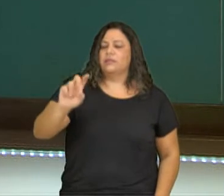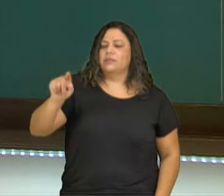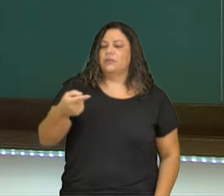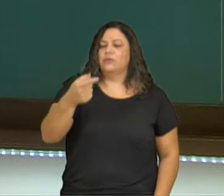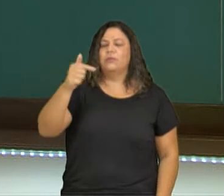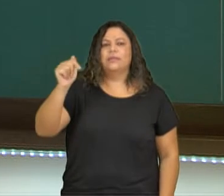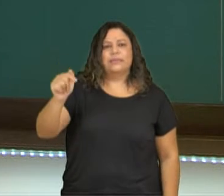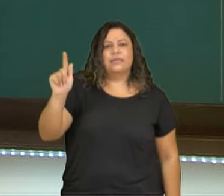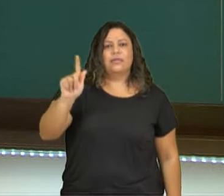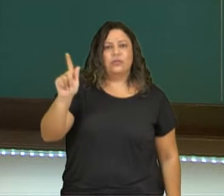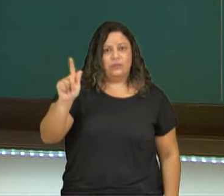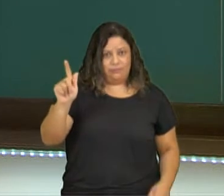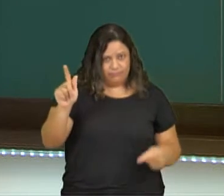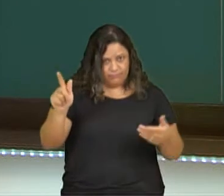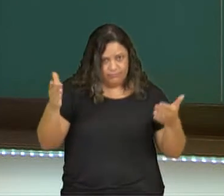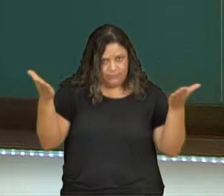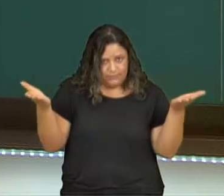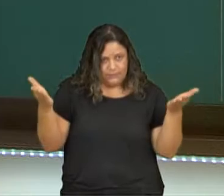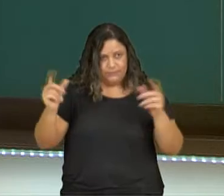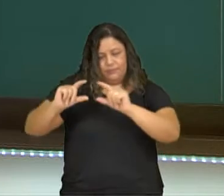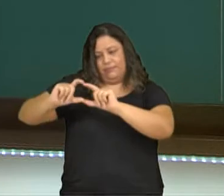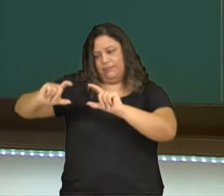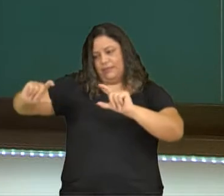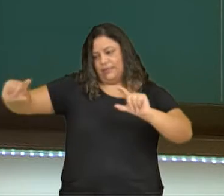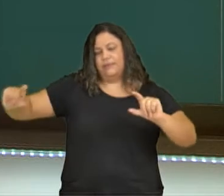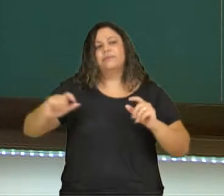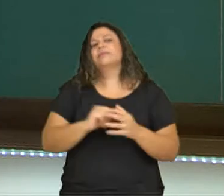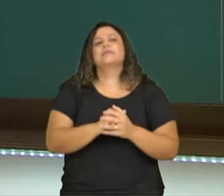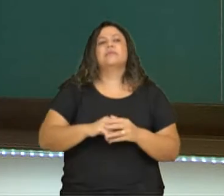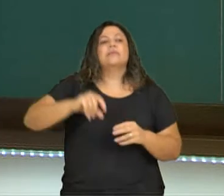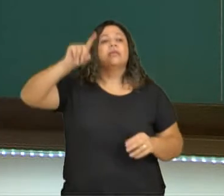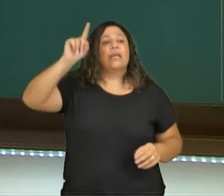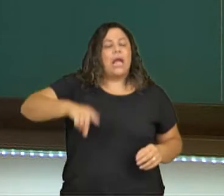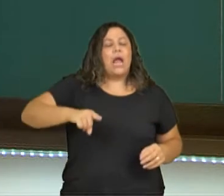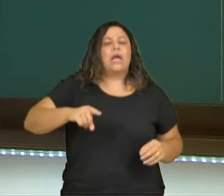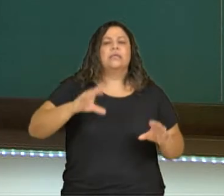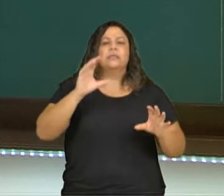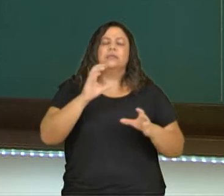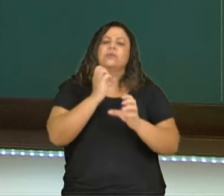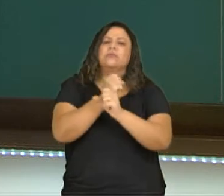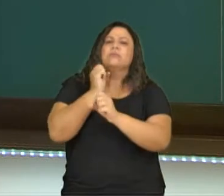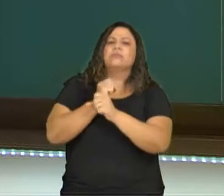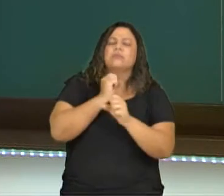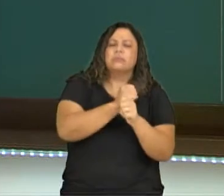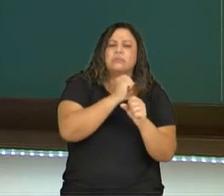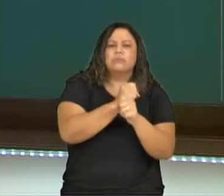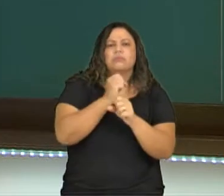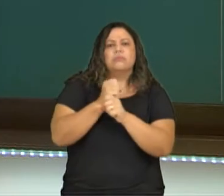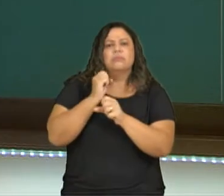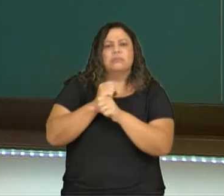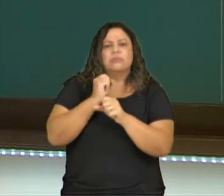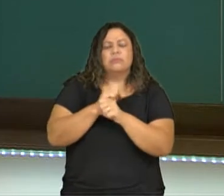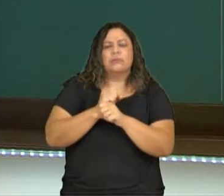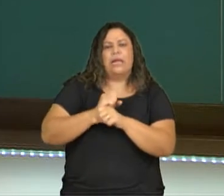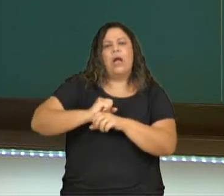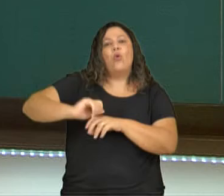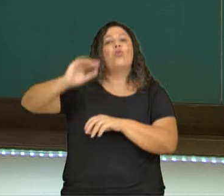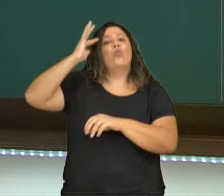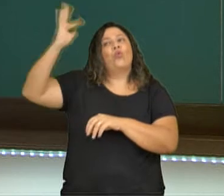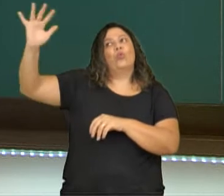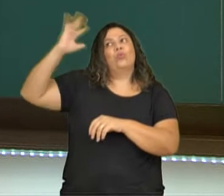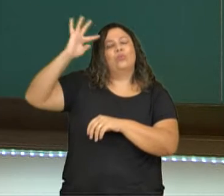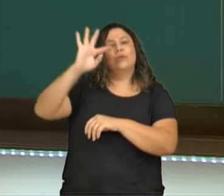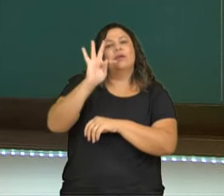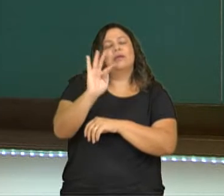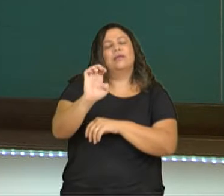dessa substância, tá ok? Então, veja, isso aqui é o cálculo que nós chamamos de cálculo teórico, é o quanto